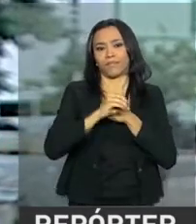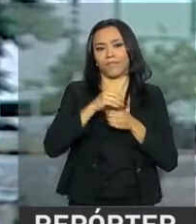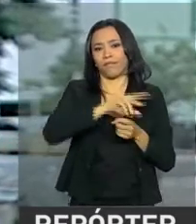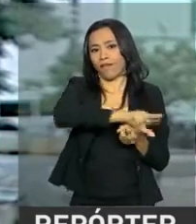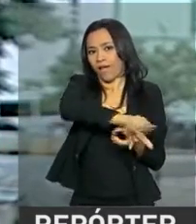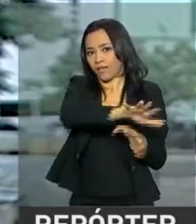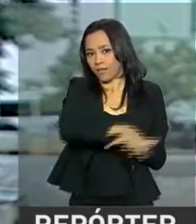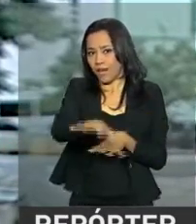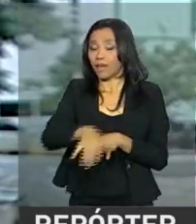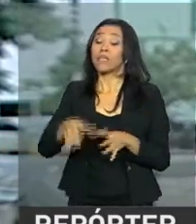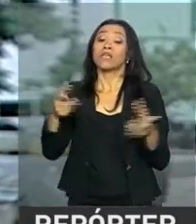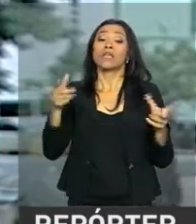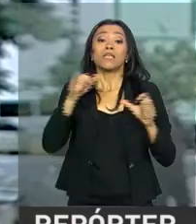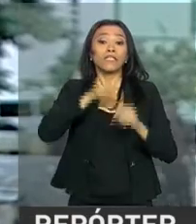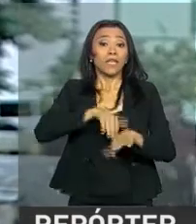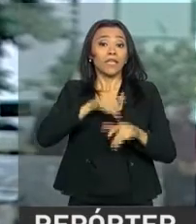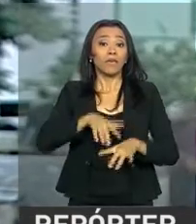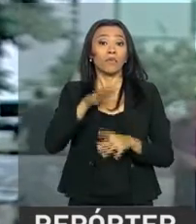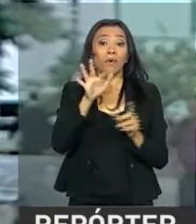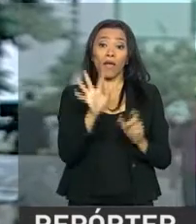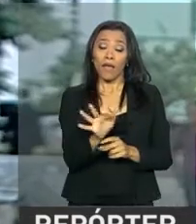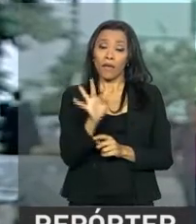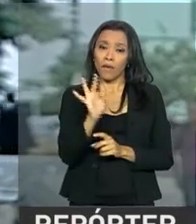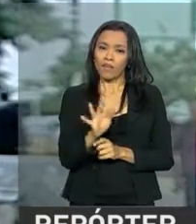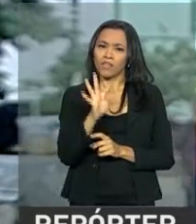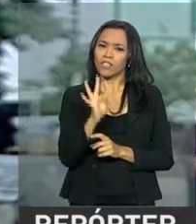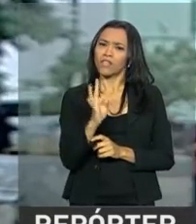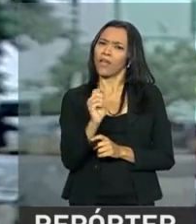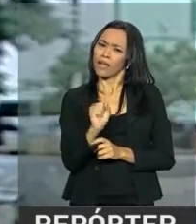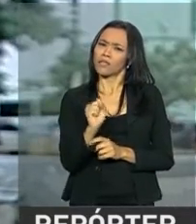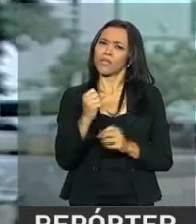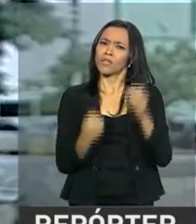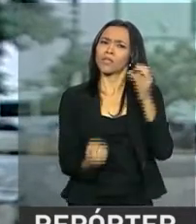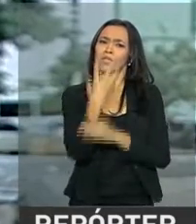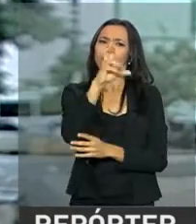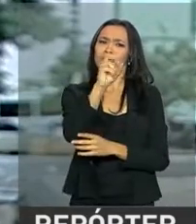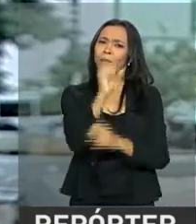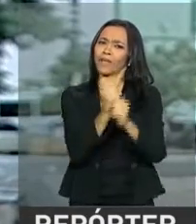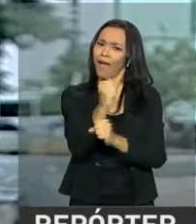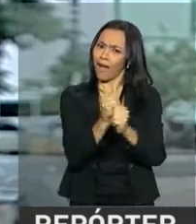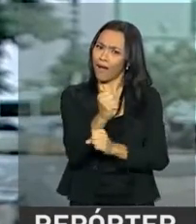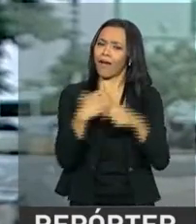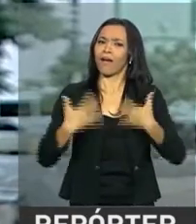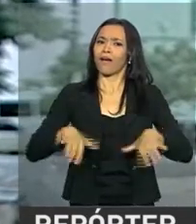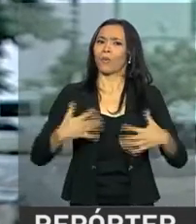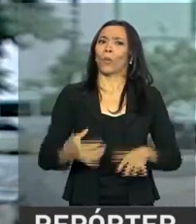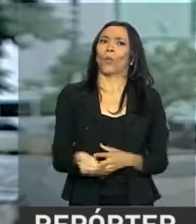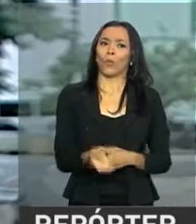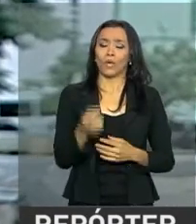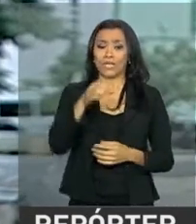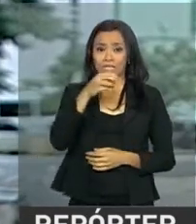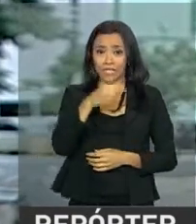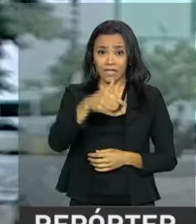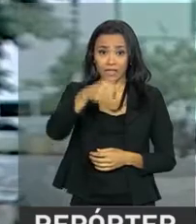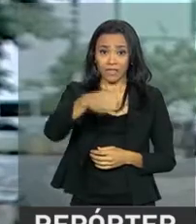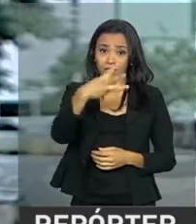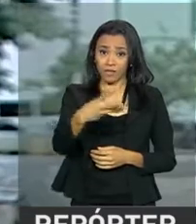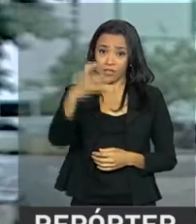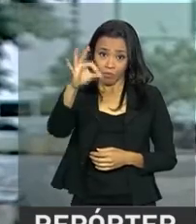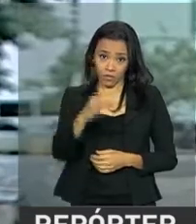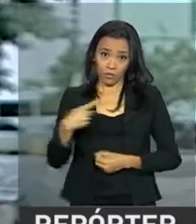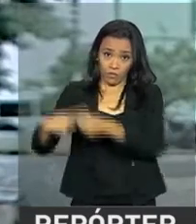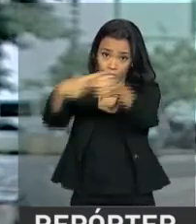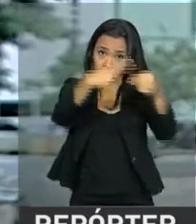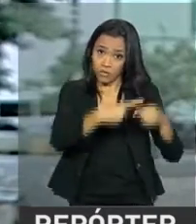o FGTS completou 50 anos e, segundo o governo federal, 73% dos municípios